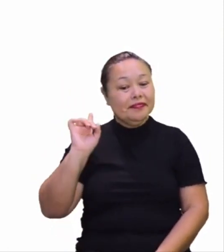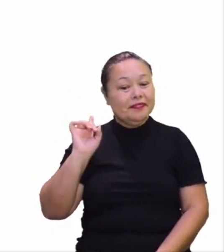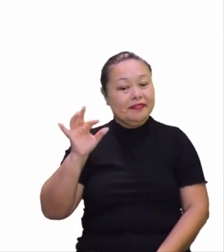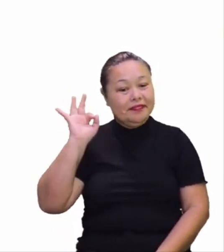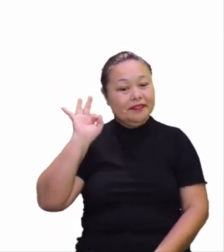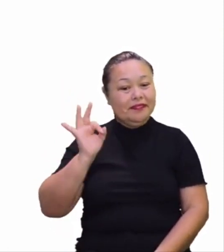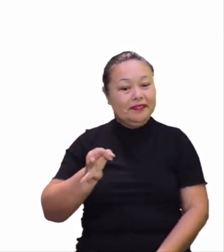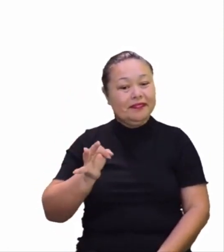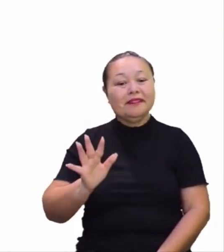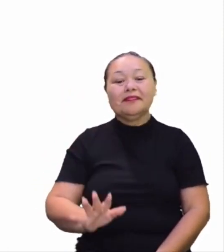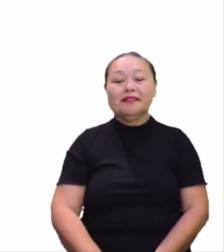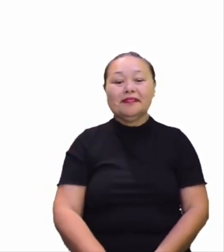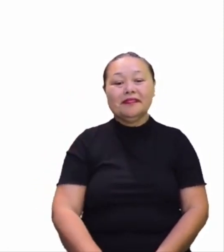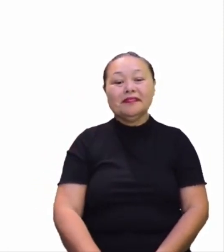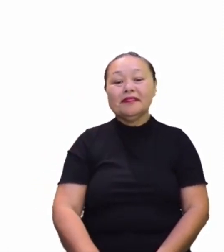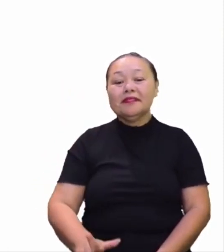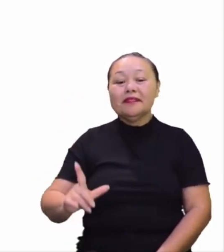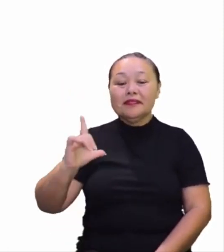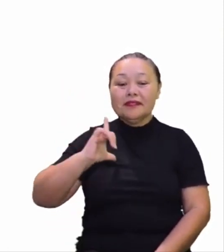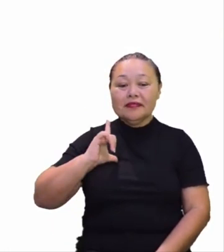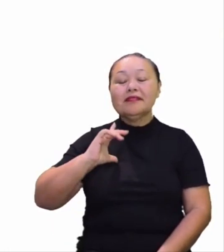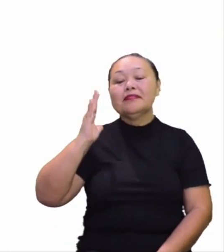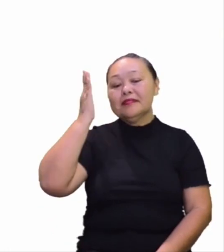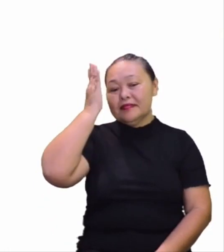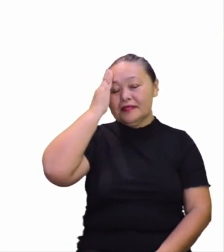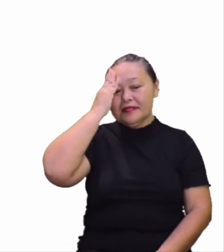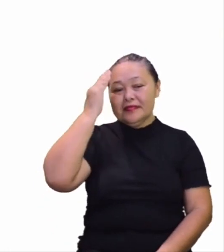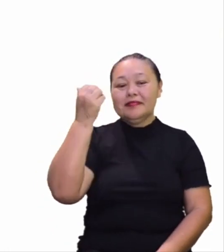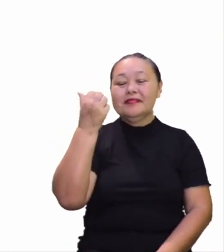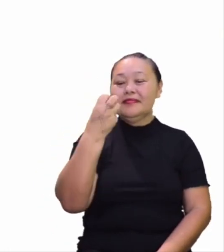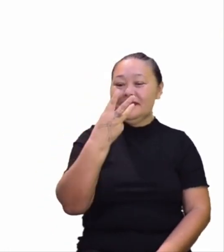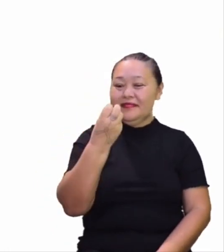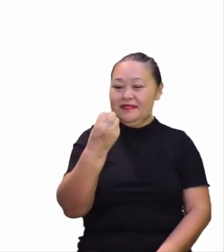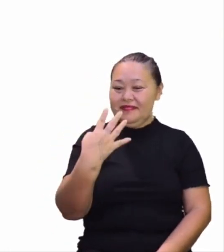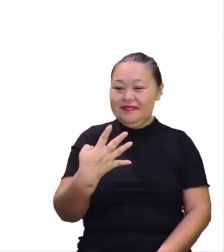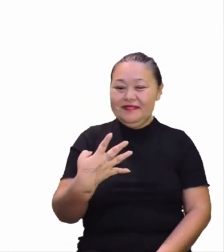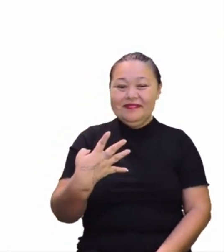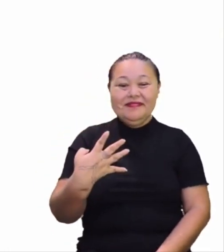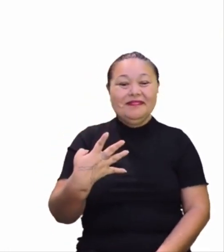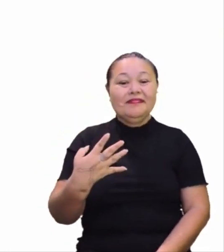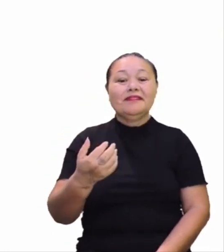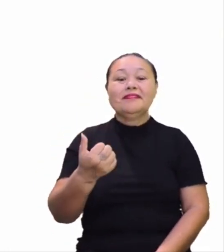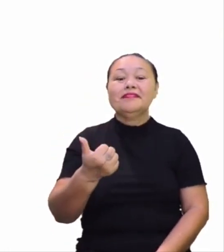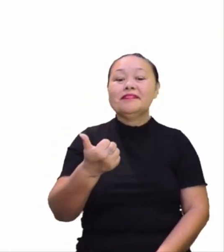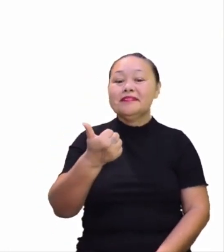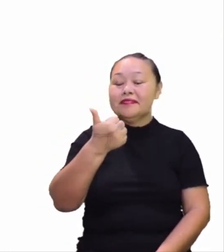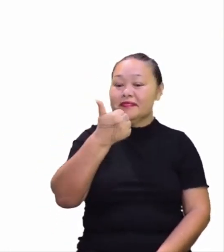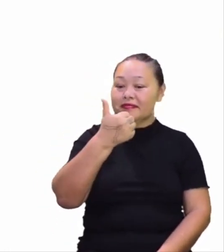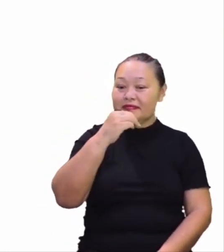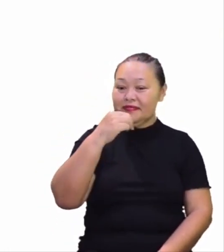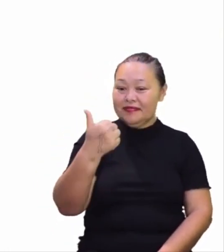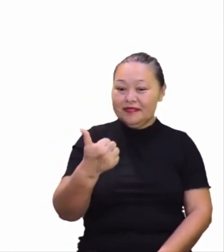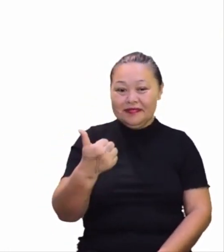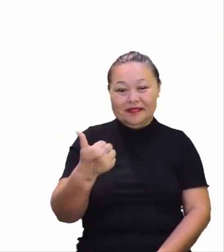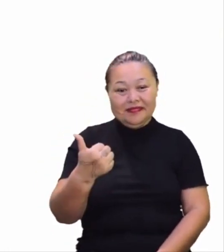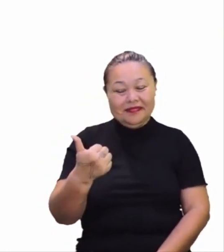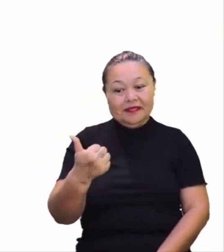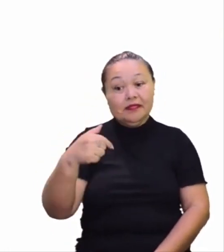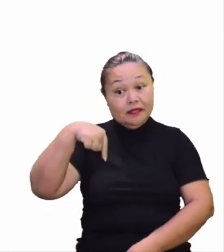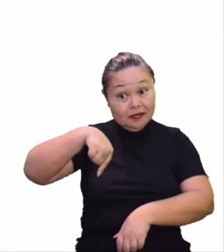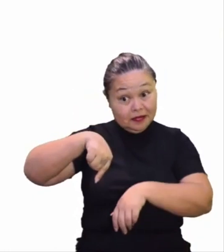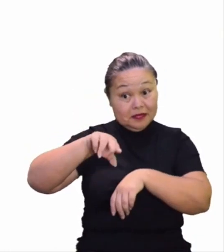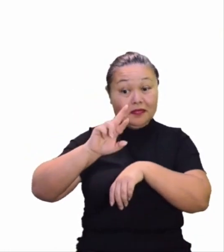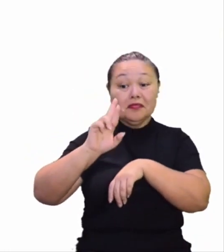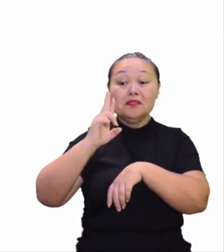Rogério? Com certeza. Ele já tem a certeza que é a 364 correta. A 101, Rogério. 101 é